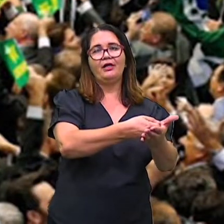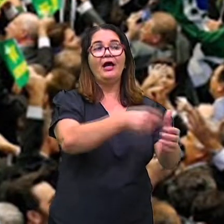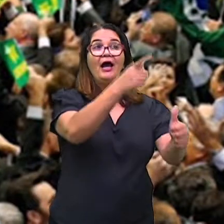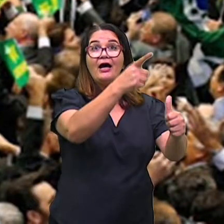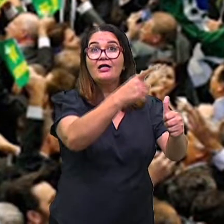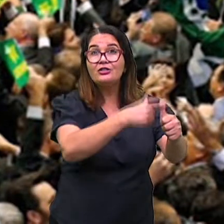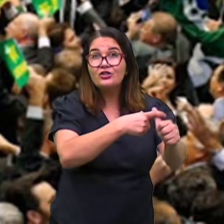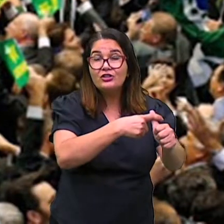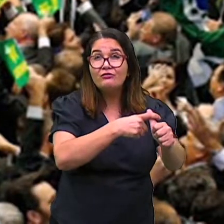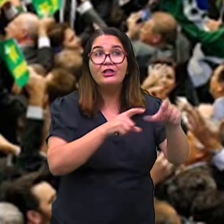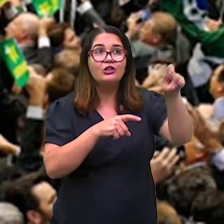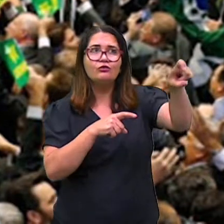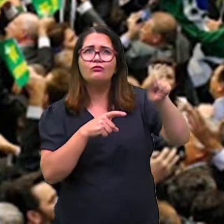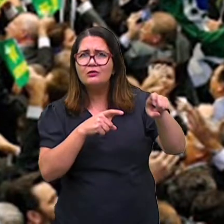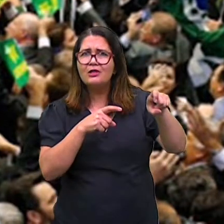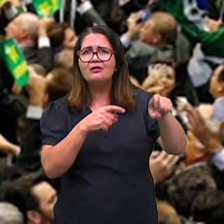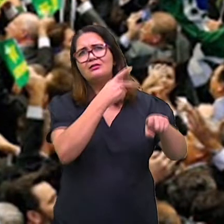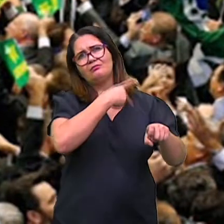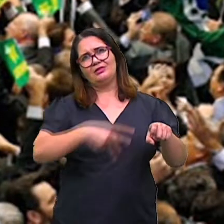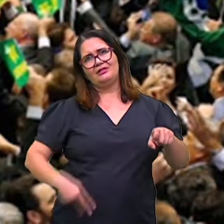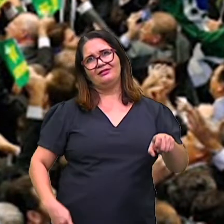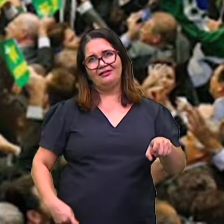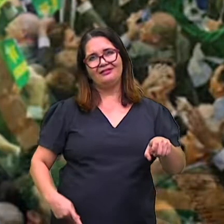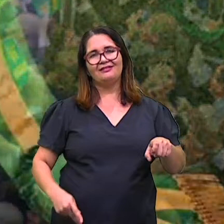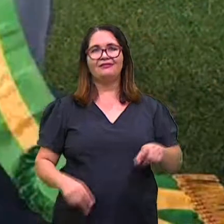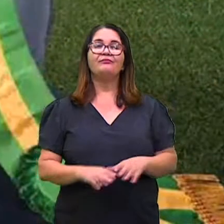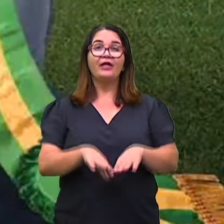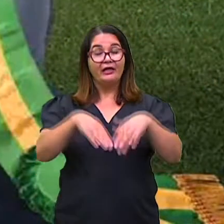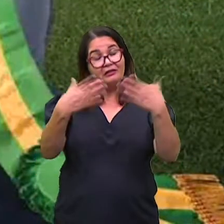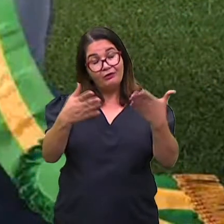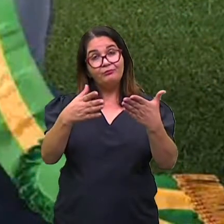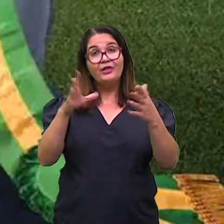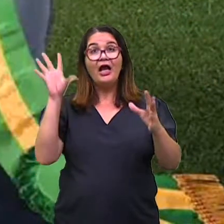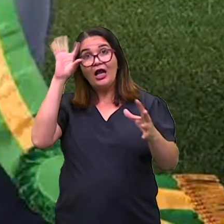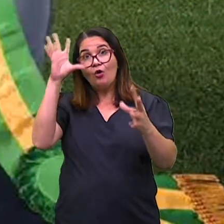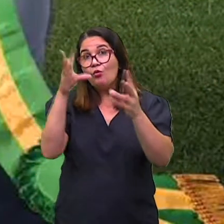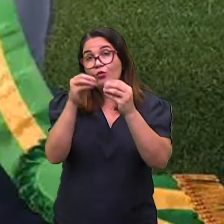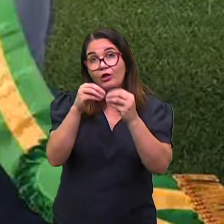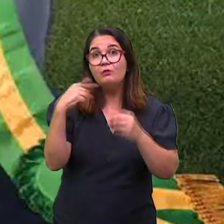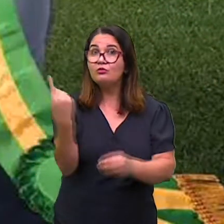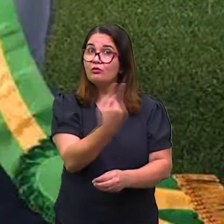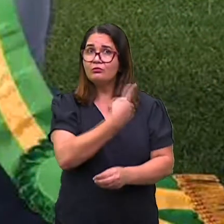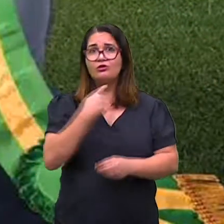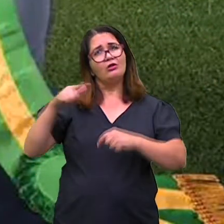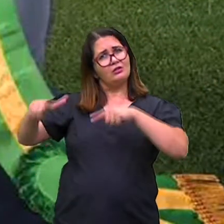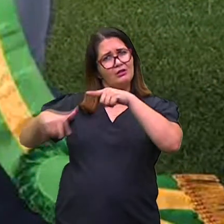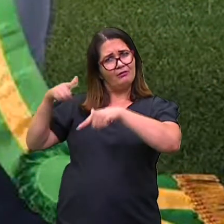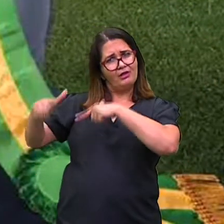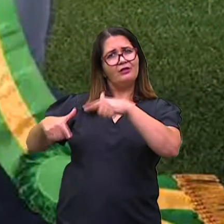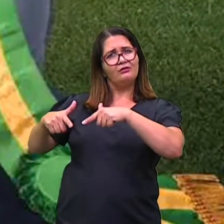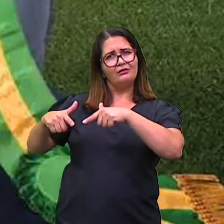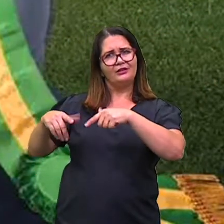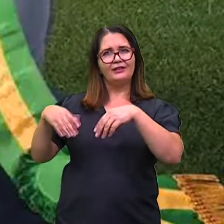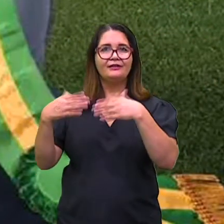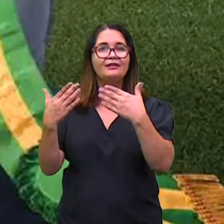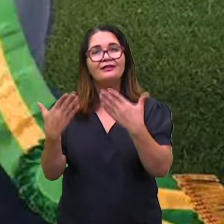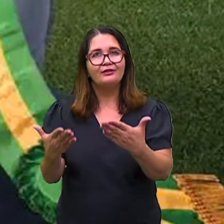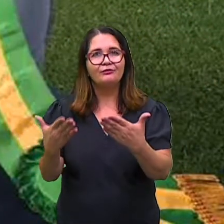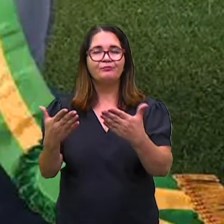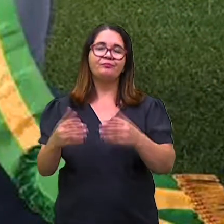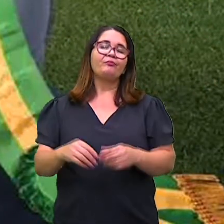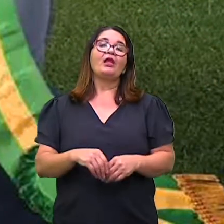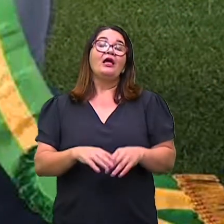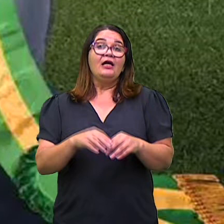impostos. A Constituição de 1988 diz que o presidente da República, na vigência de